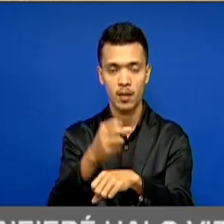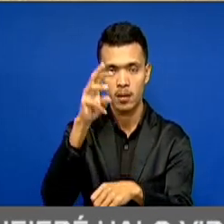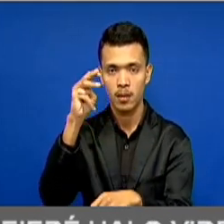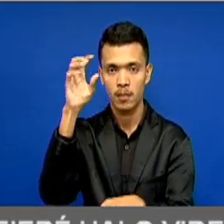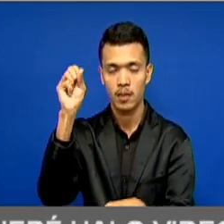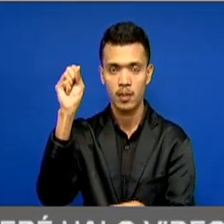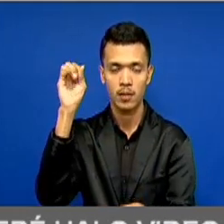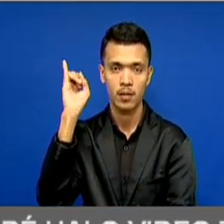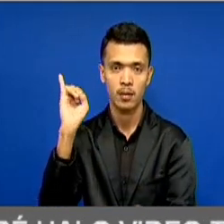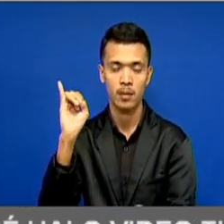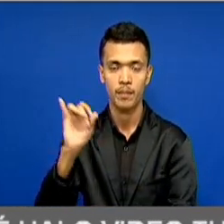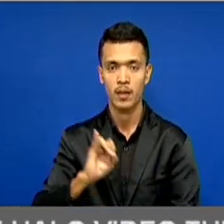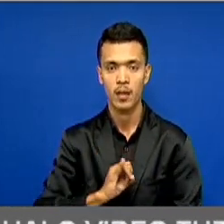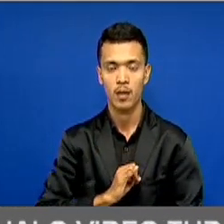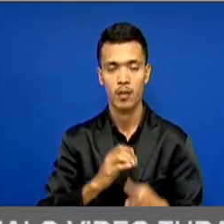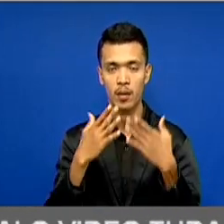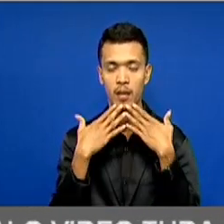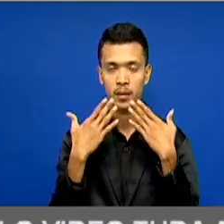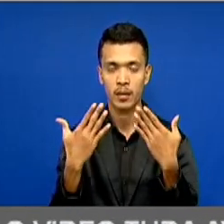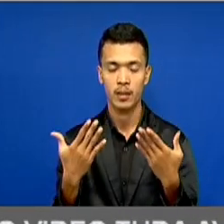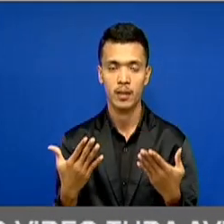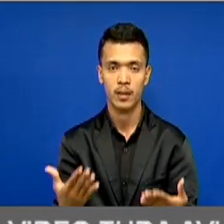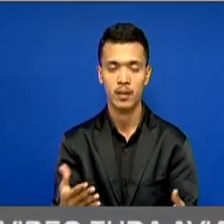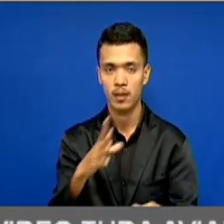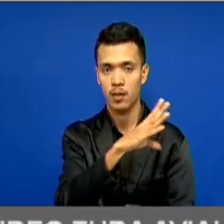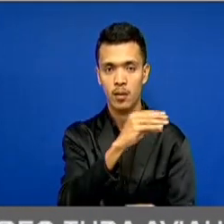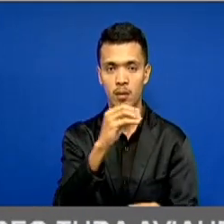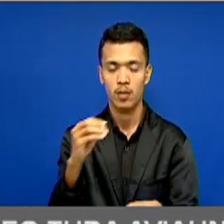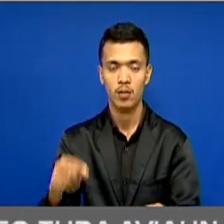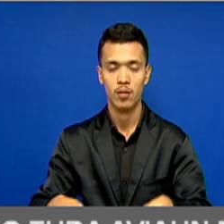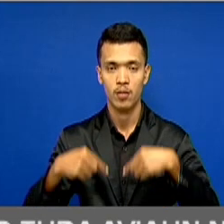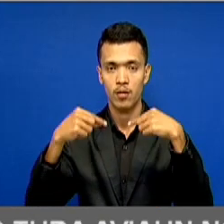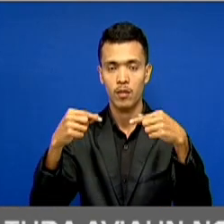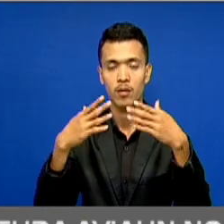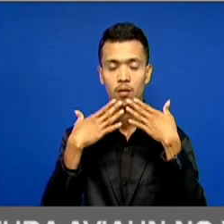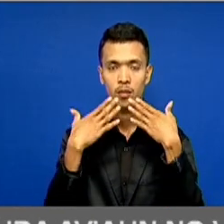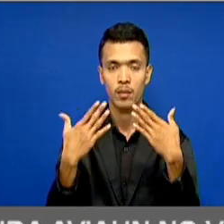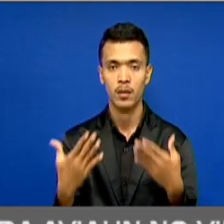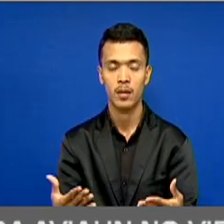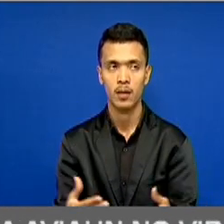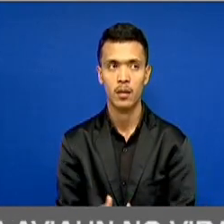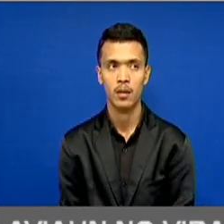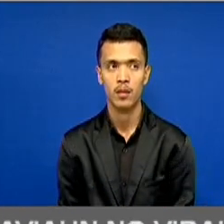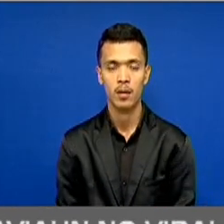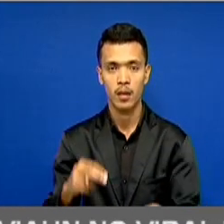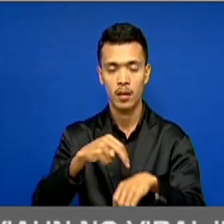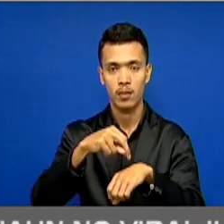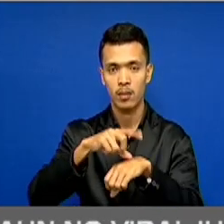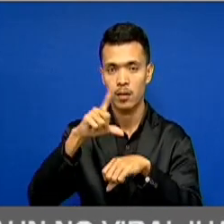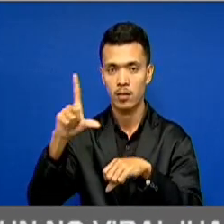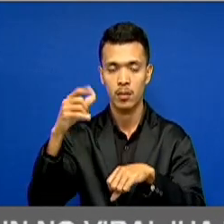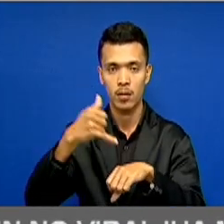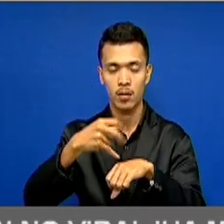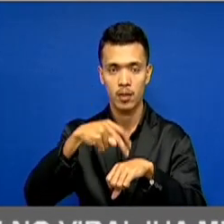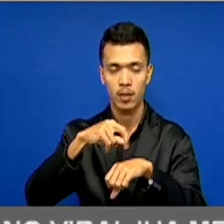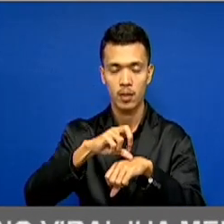MSSI. Eu agradeço. Não foi obrigado. Ato nacional e